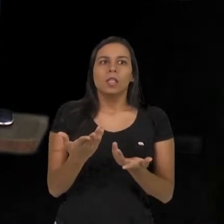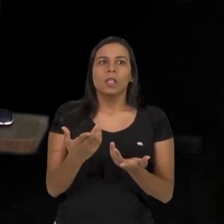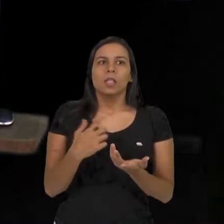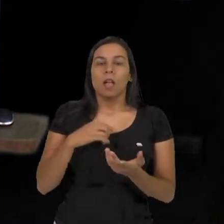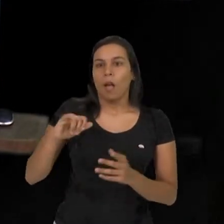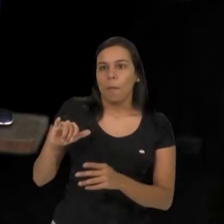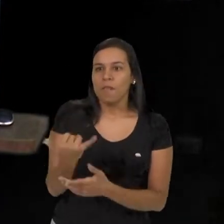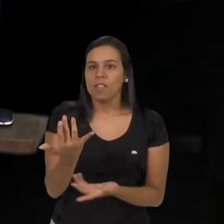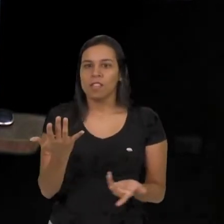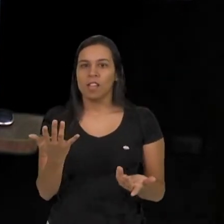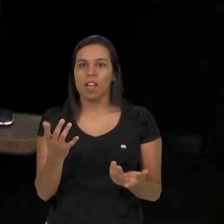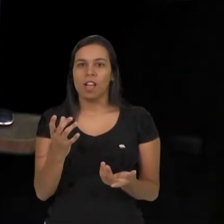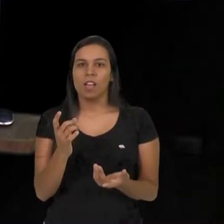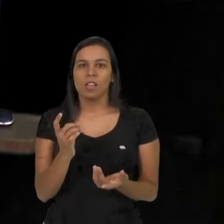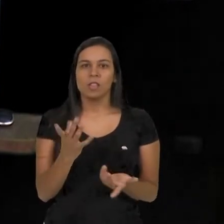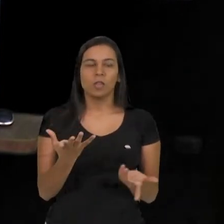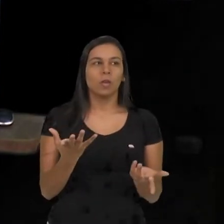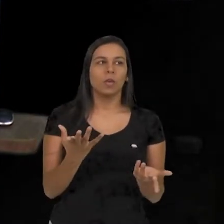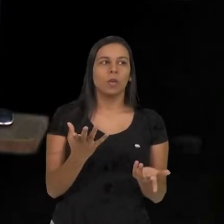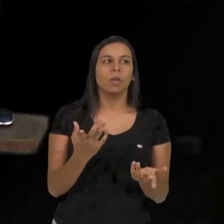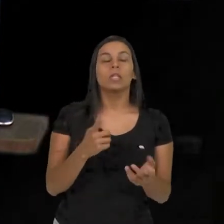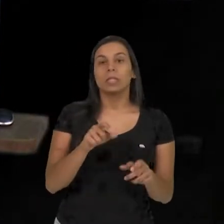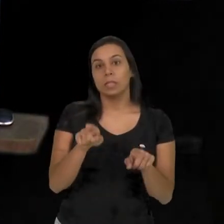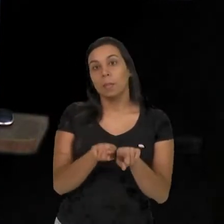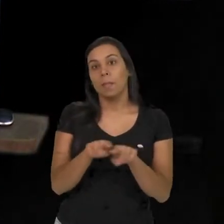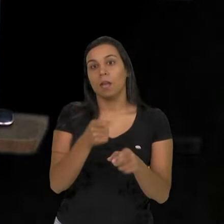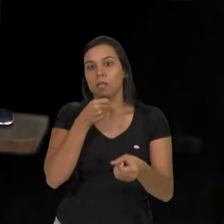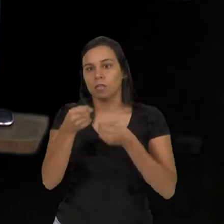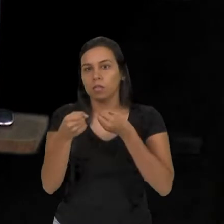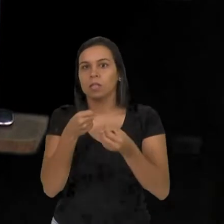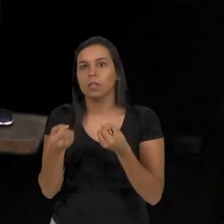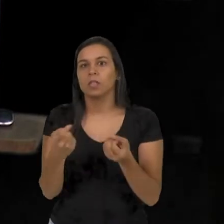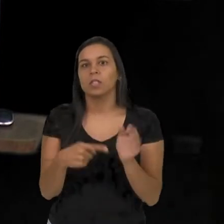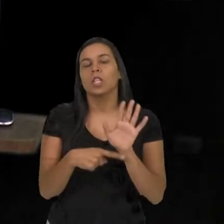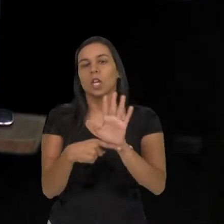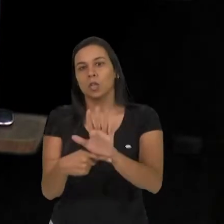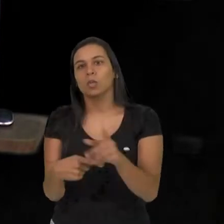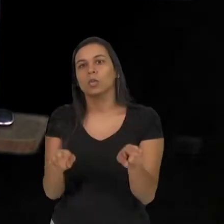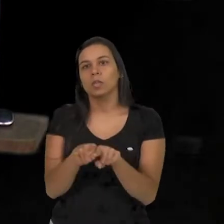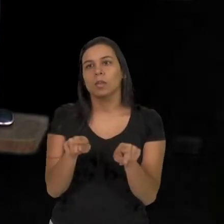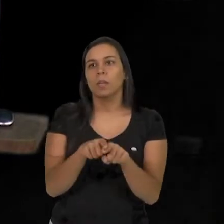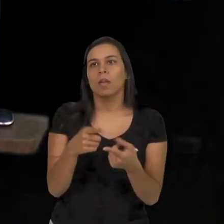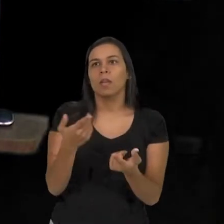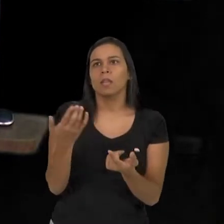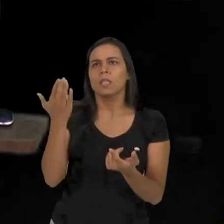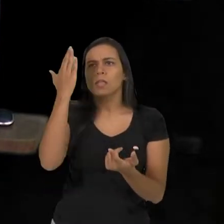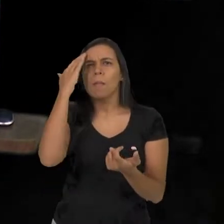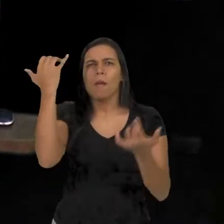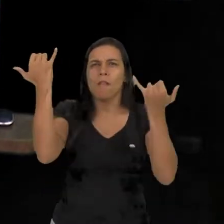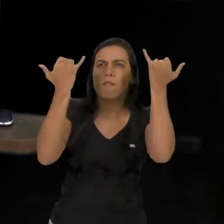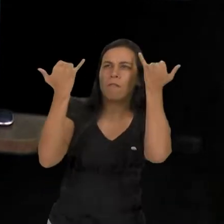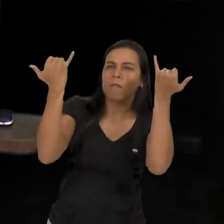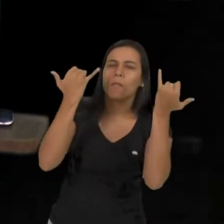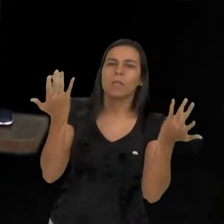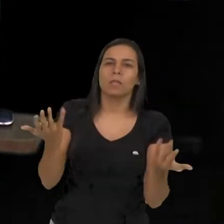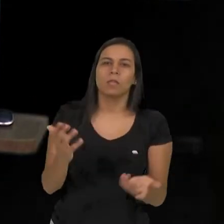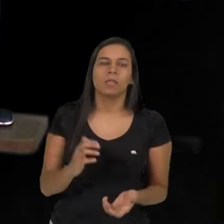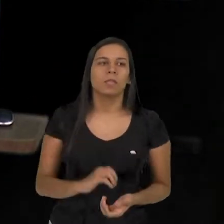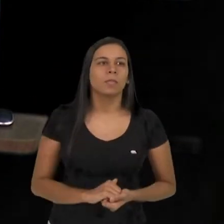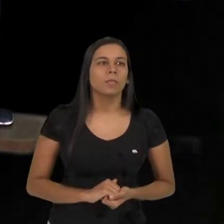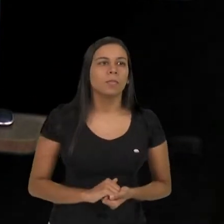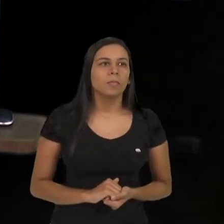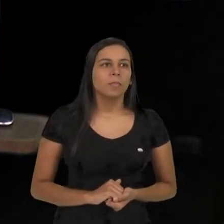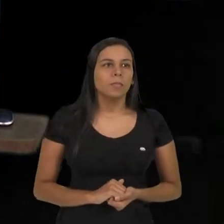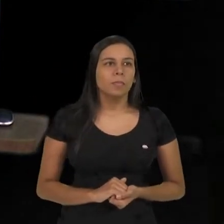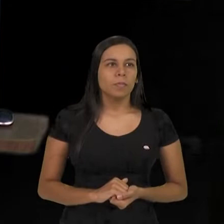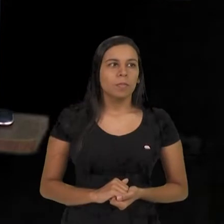de fazer um aspecto cômico, mas é um texto jornalístico que ajuda demais a gente estar antenado com o que está acontecendo no mundo, matar essa questão aí, tá?